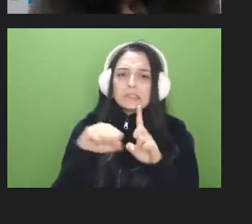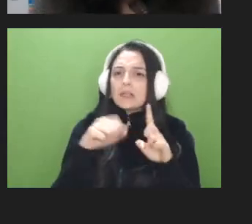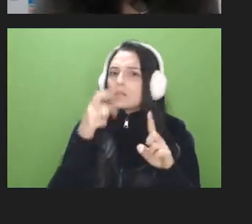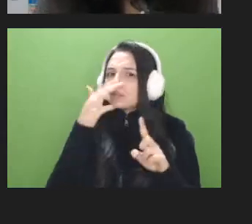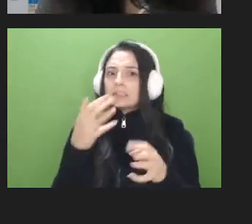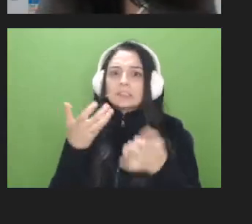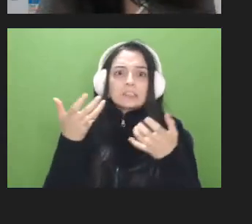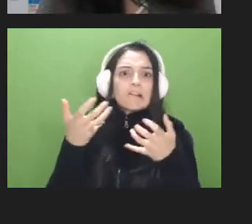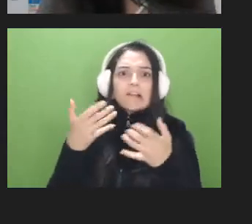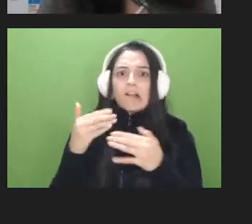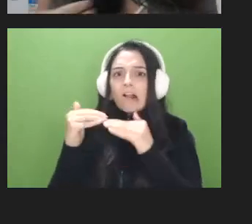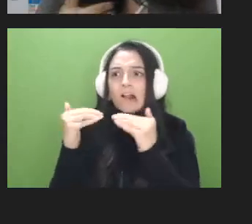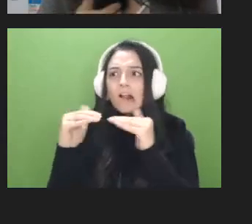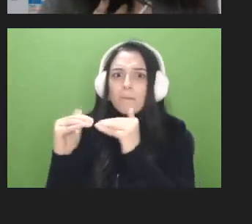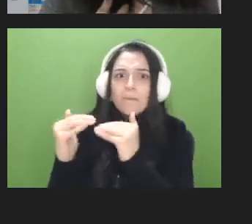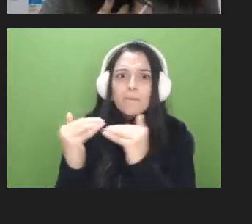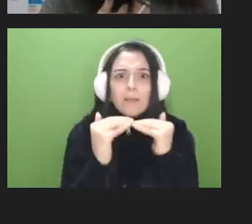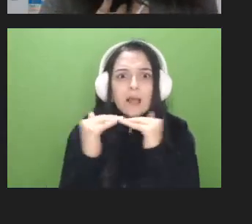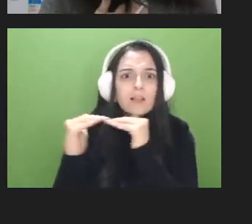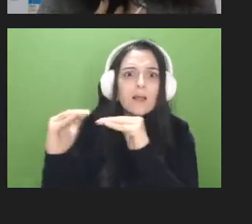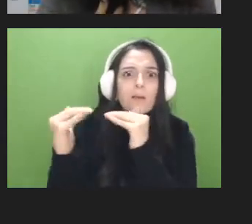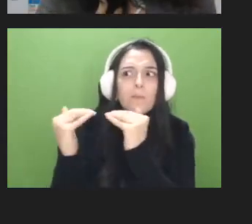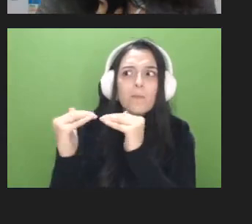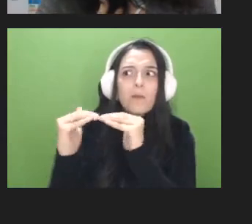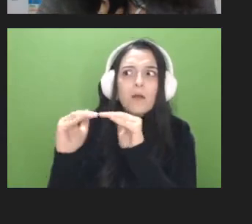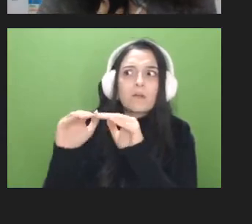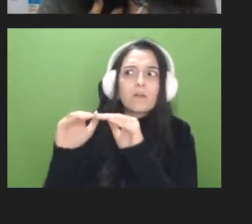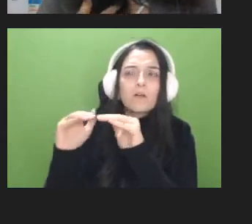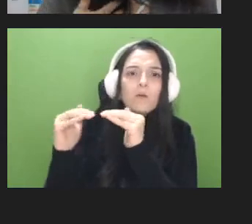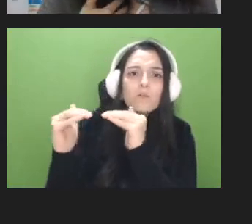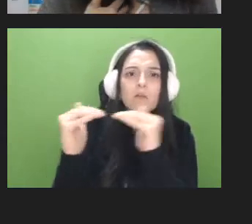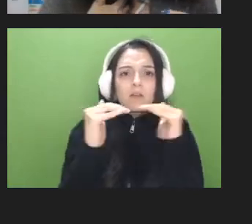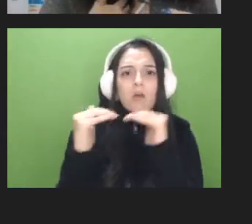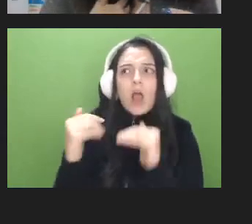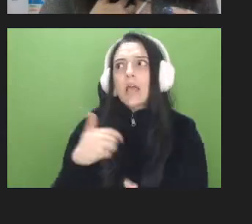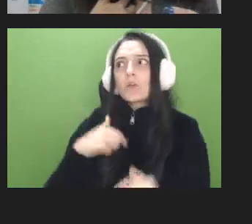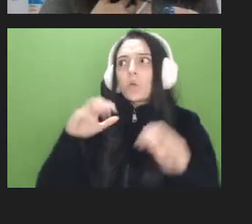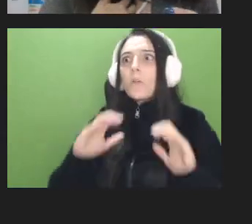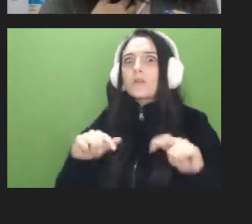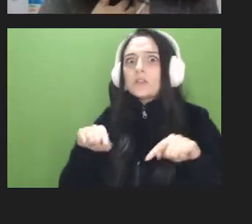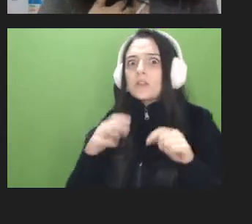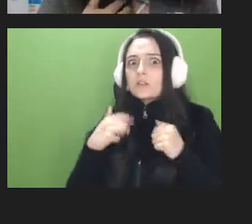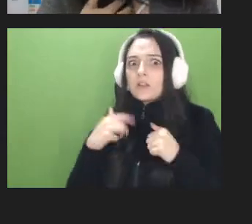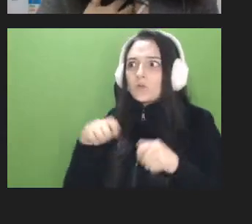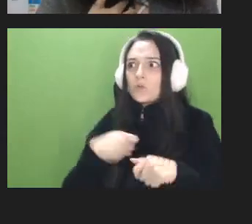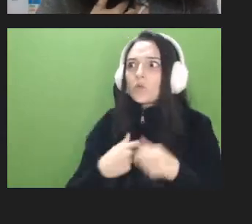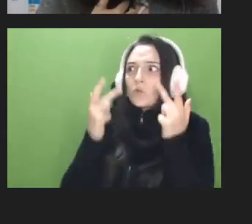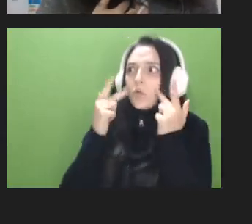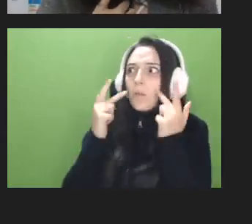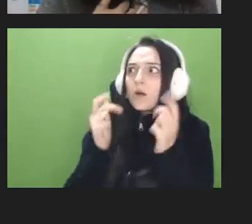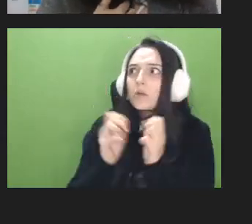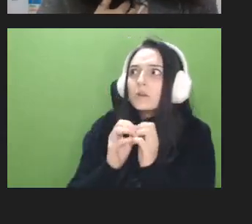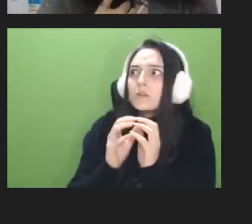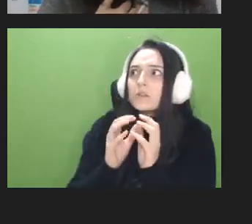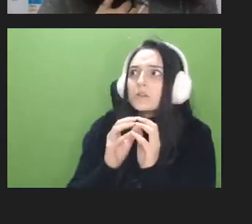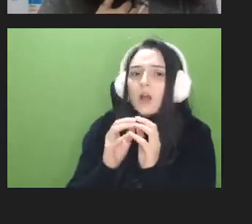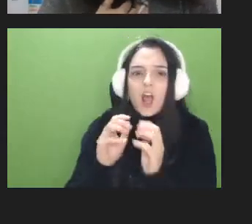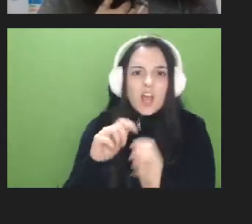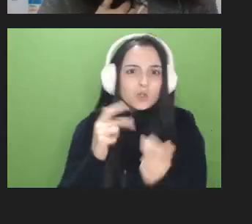nas coisas, né? Ah, mas eu me comporto dessa forma? Será que eu sou normal? Será que é normal eu me sentir